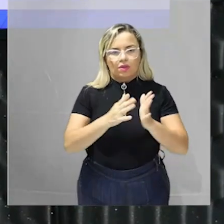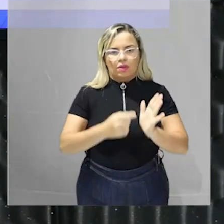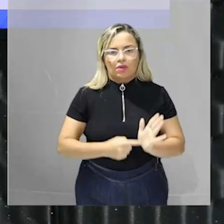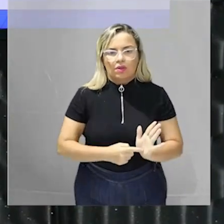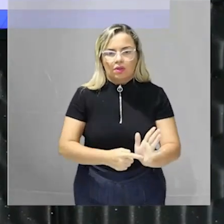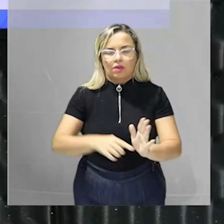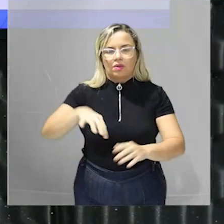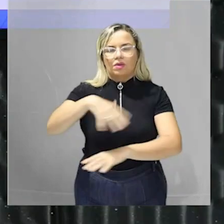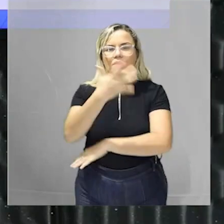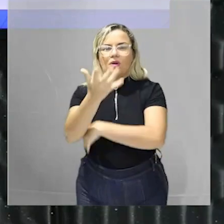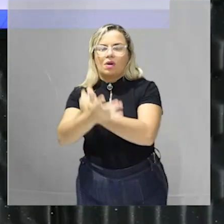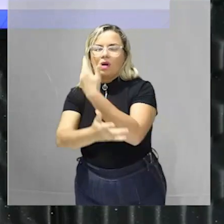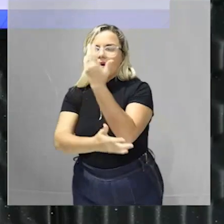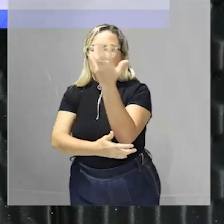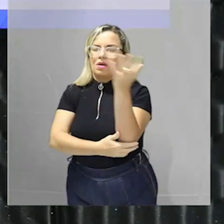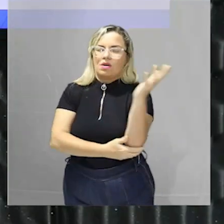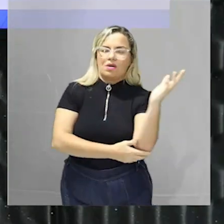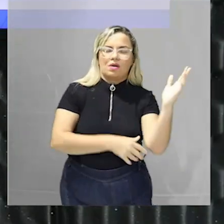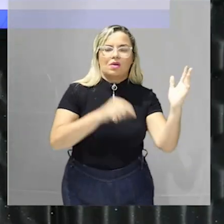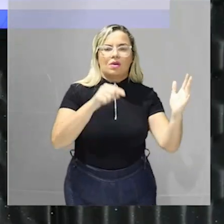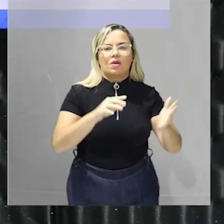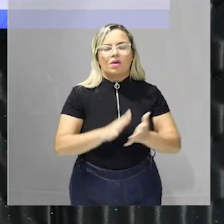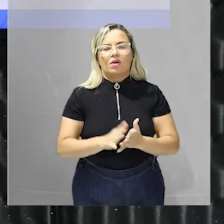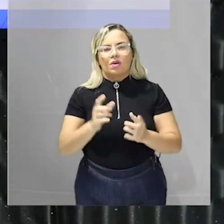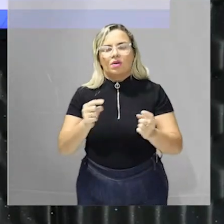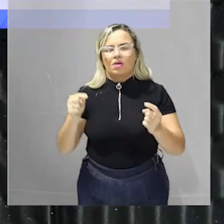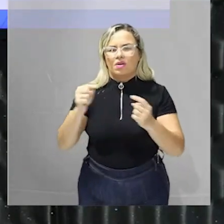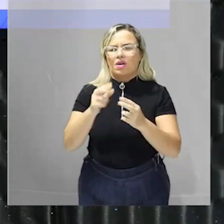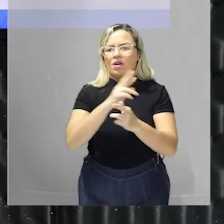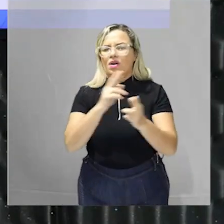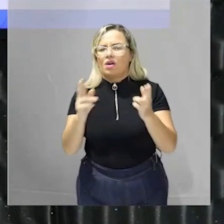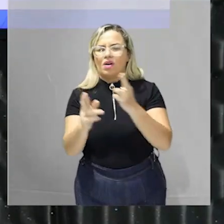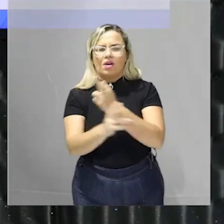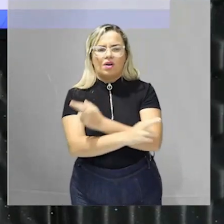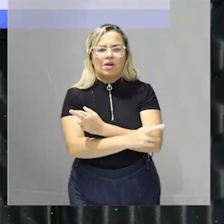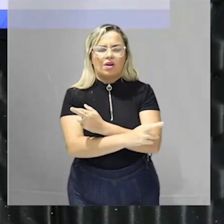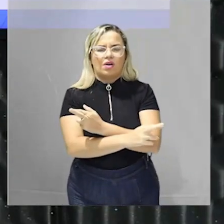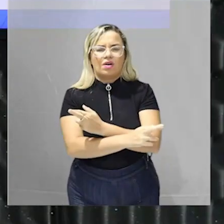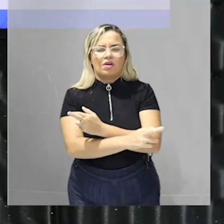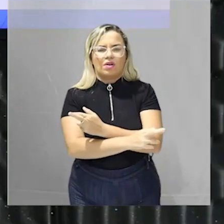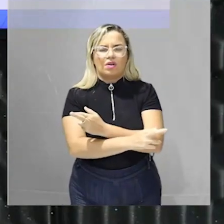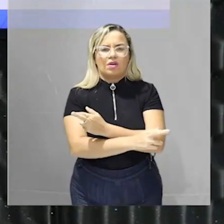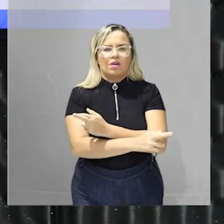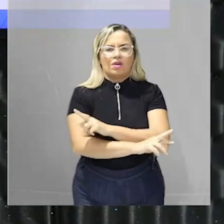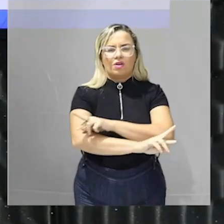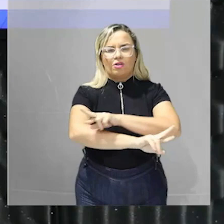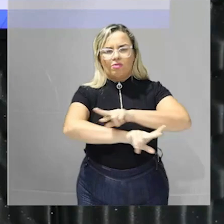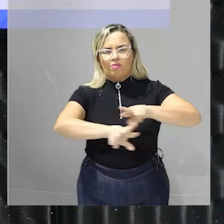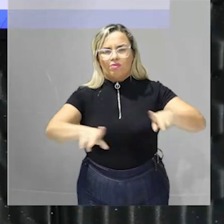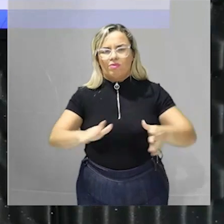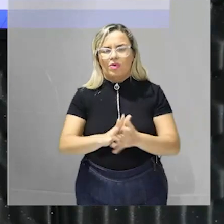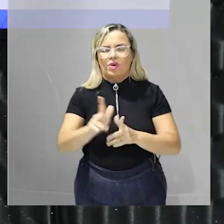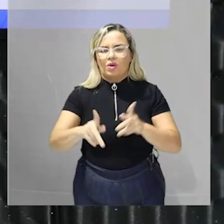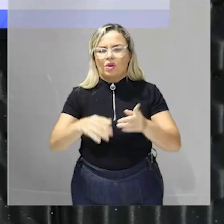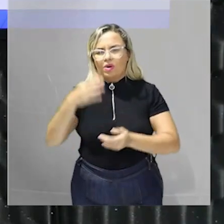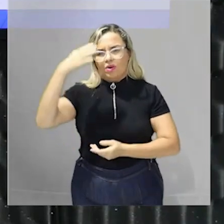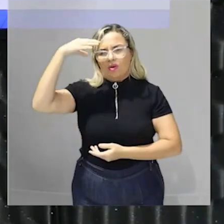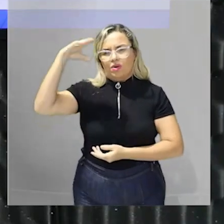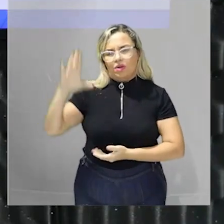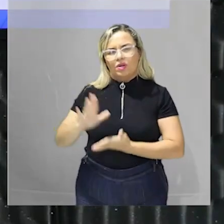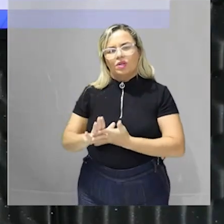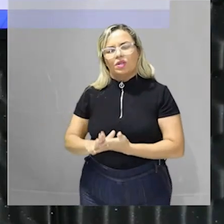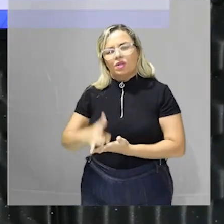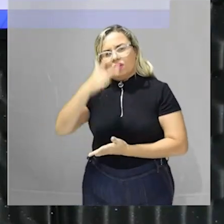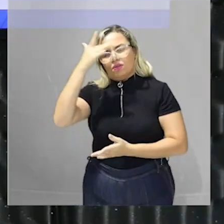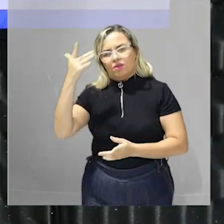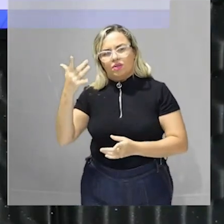das paisagens que ela fala, ela pretende fazer uma relação, a heterogeneidade da população e da cultura da qual as pessoas